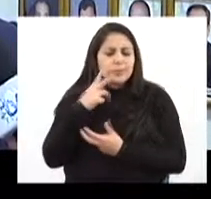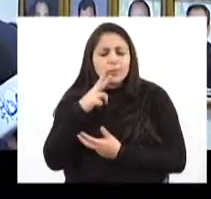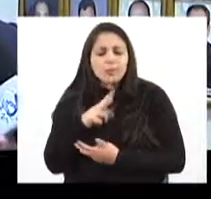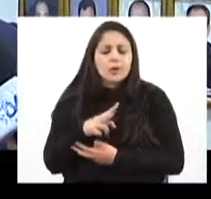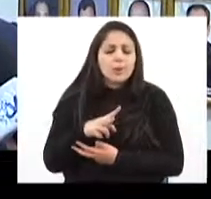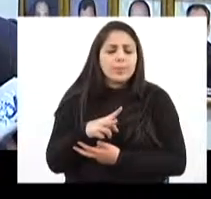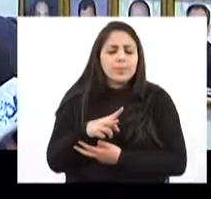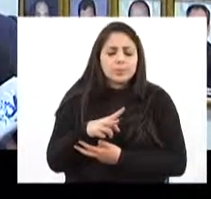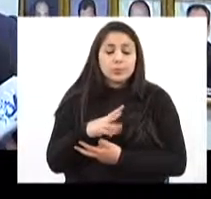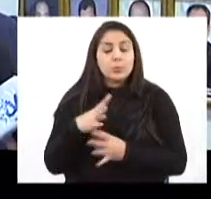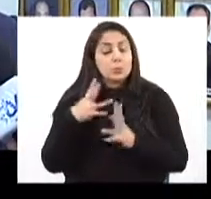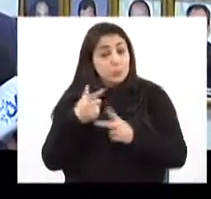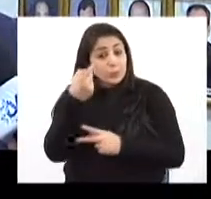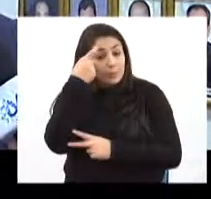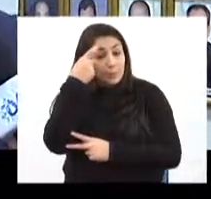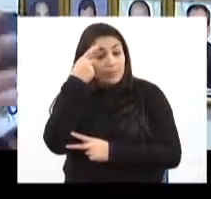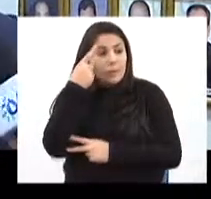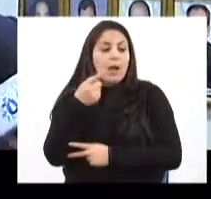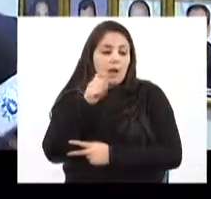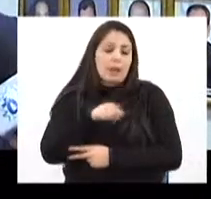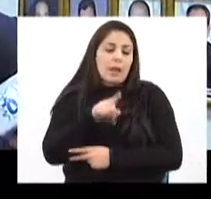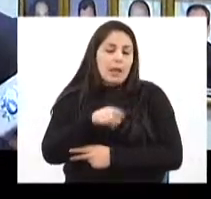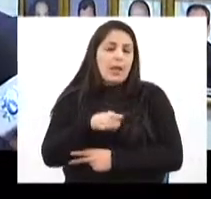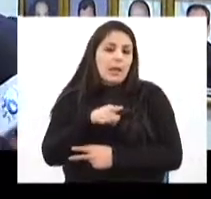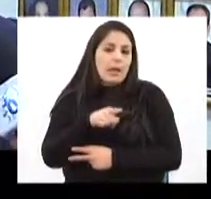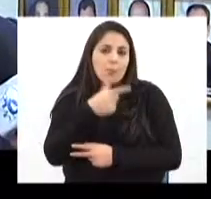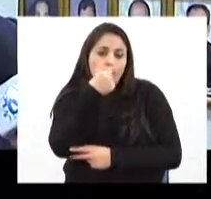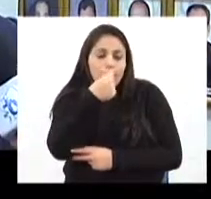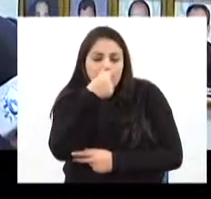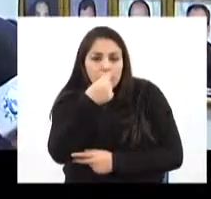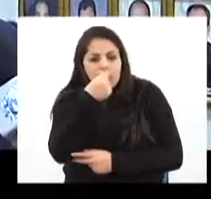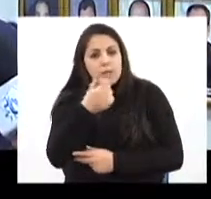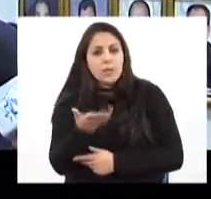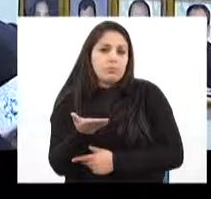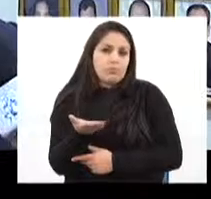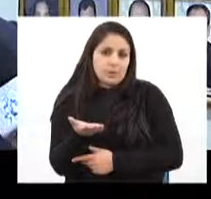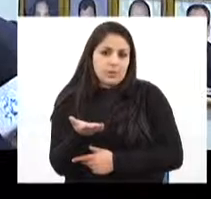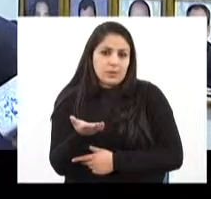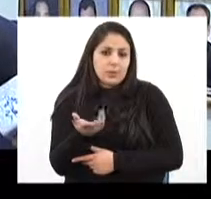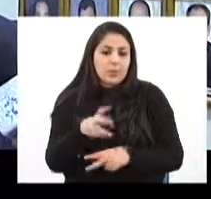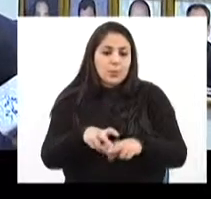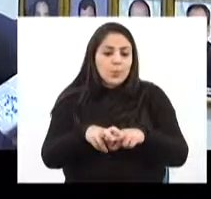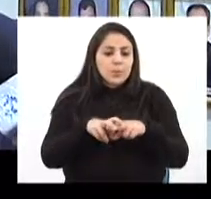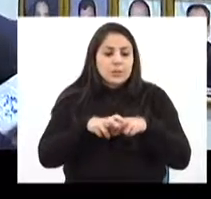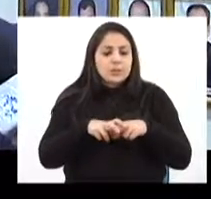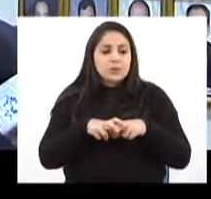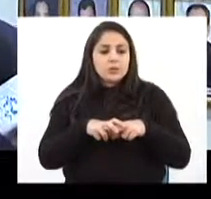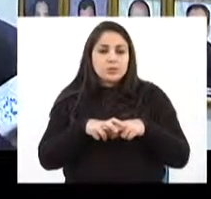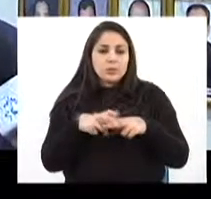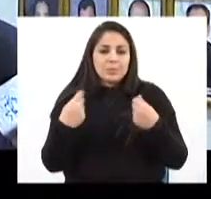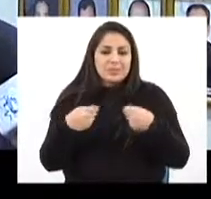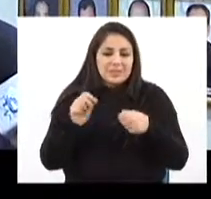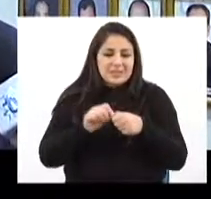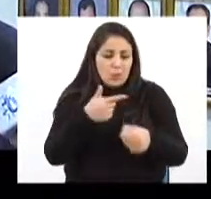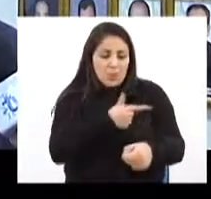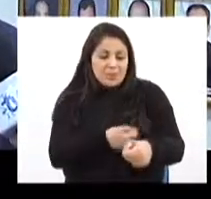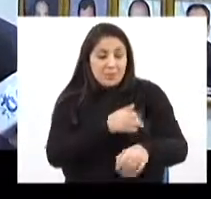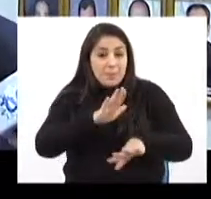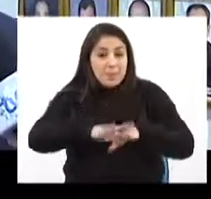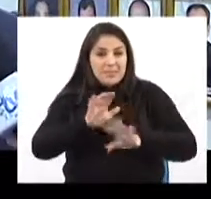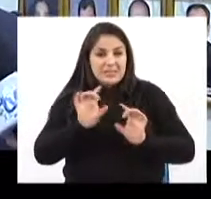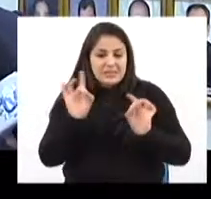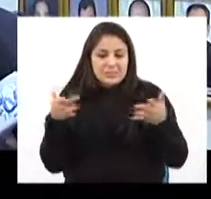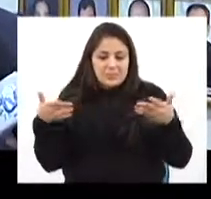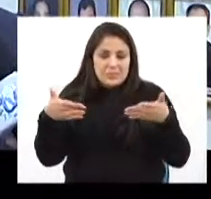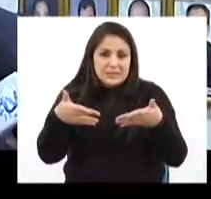de maneira superficial, com uma virose ou uma gripe. E às vezes essa virose, ou pseudovirose, não